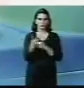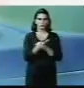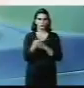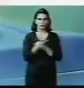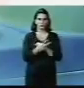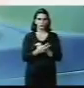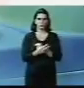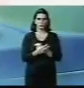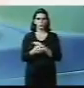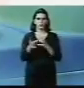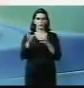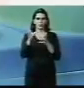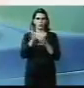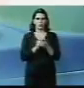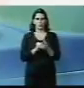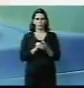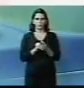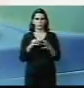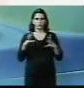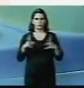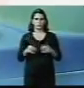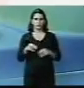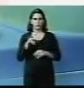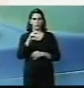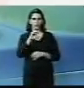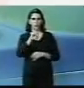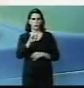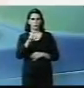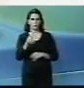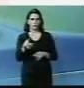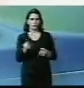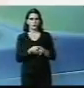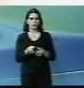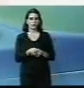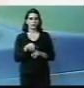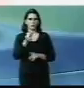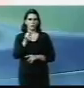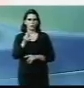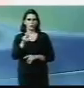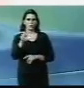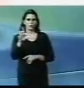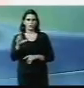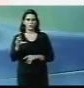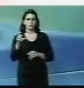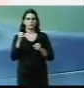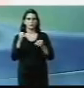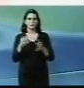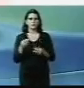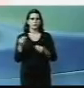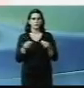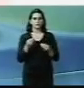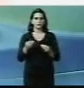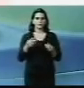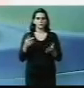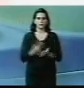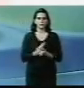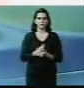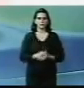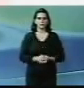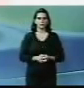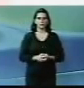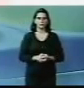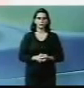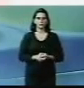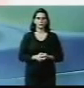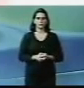filtragem das páginas, não somente por IP ou URL, mas também por conteúdo, né, que o Squid ele é limitado nesse